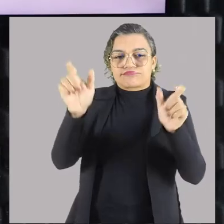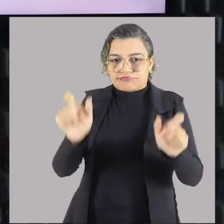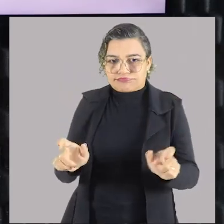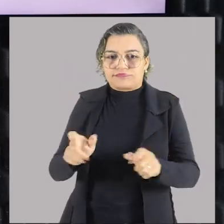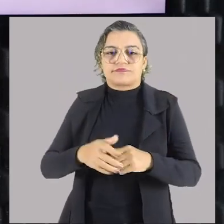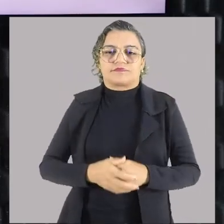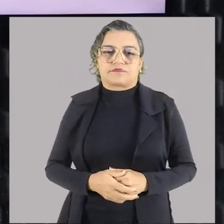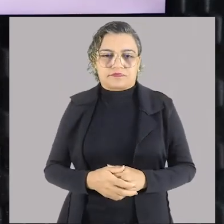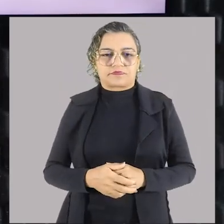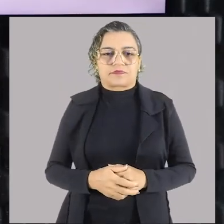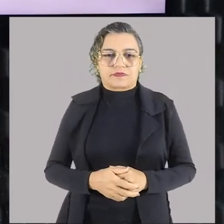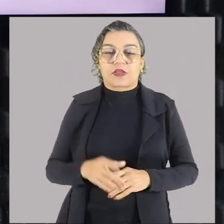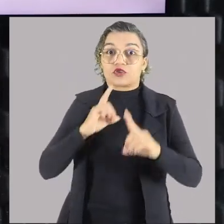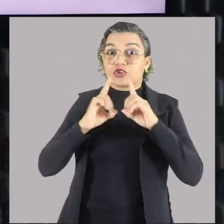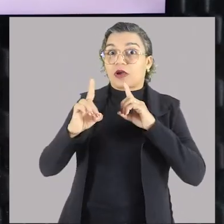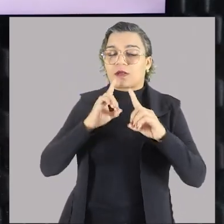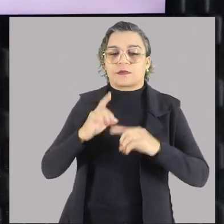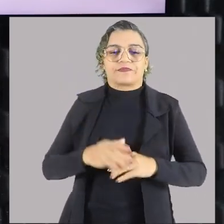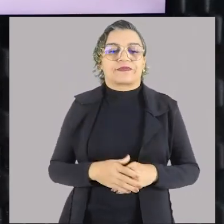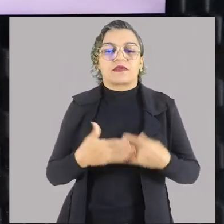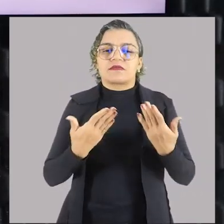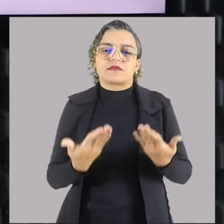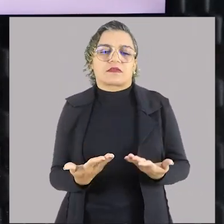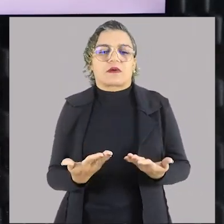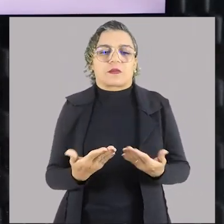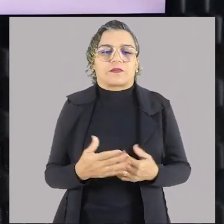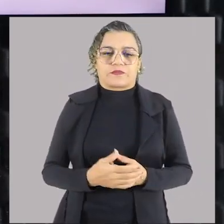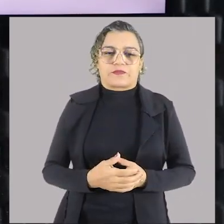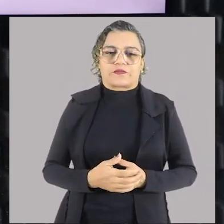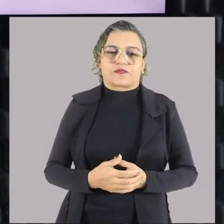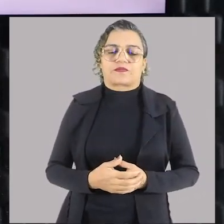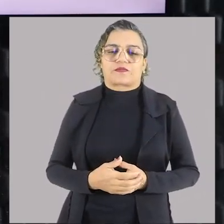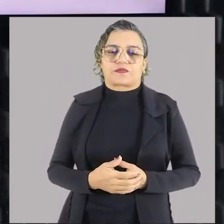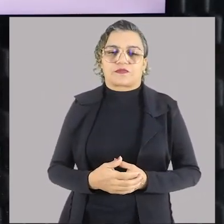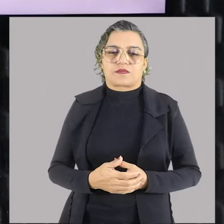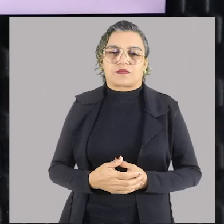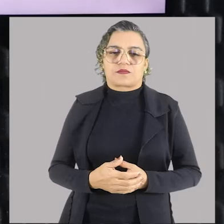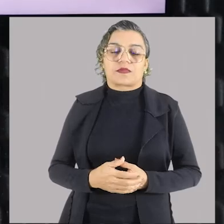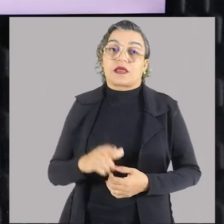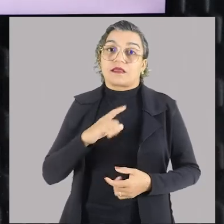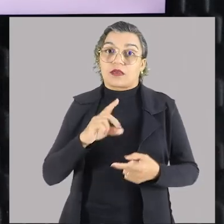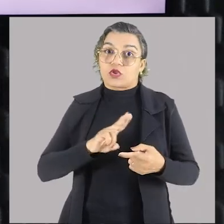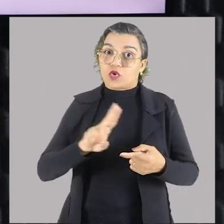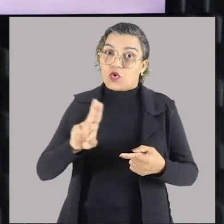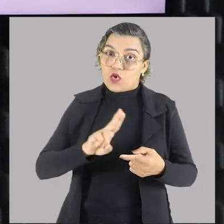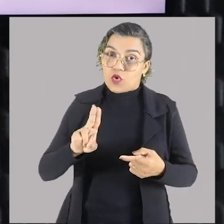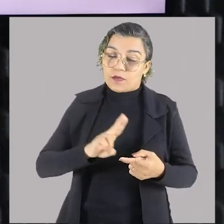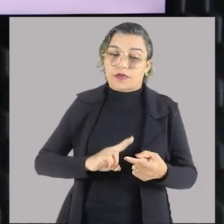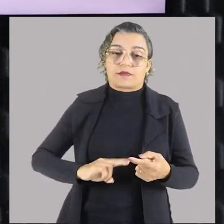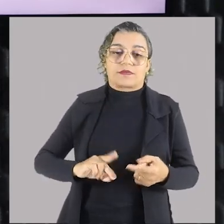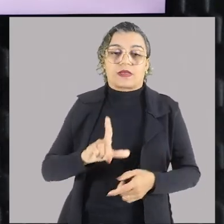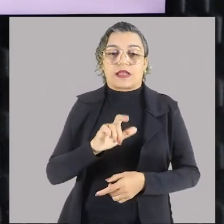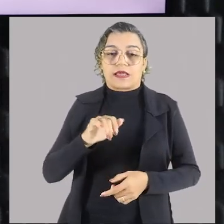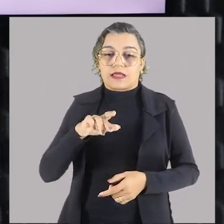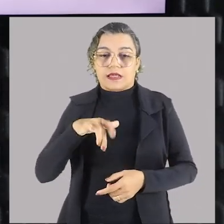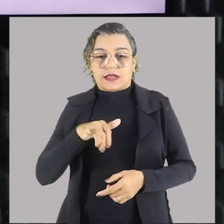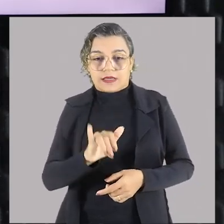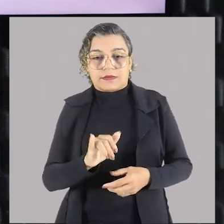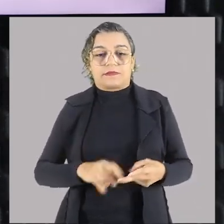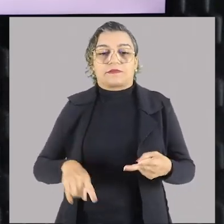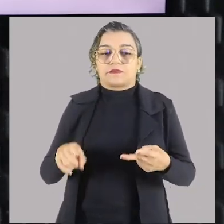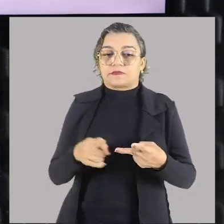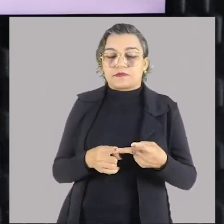que participam do diálogo. O que a gente tem na autoapresentação? Nome, my name is Lily. Nós